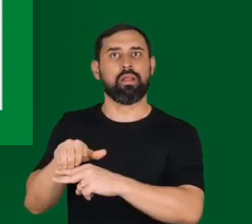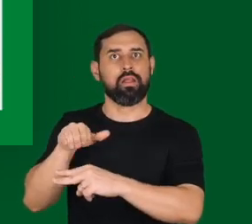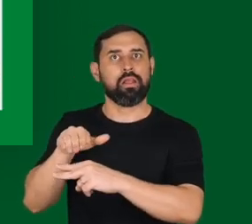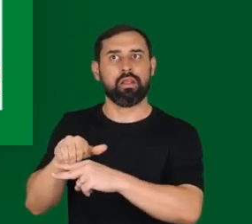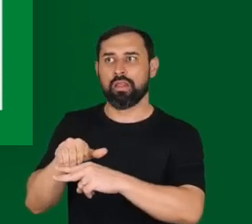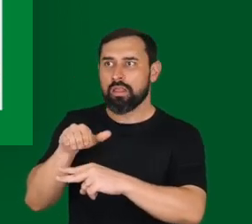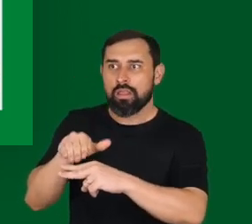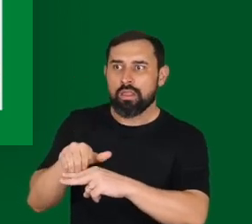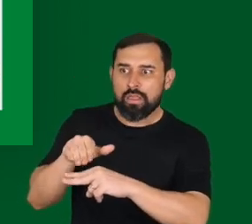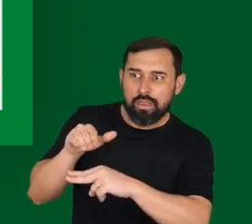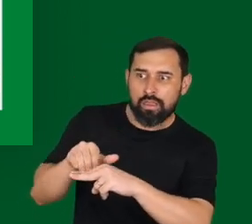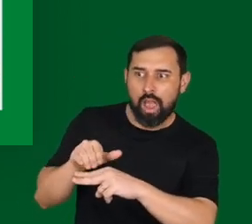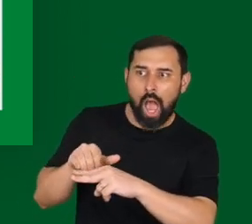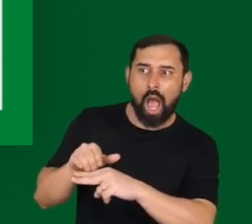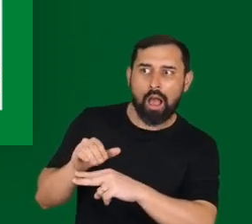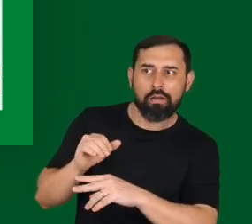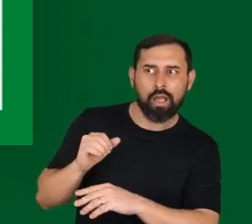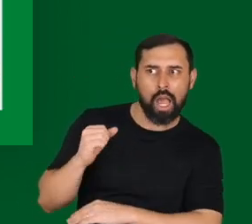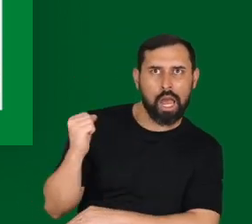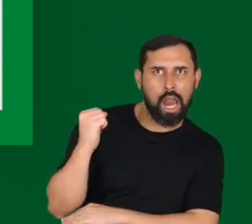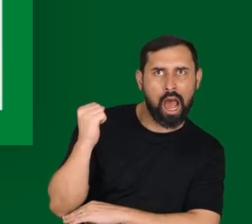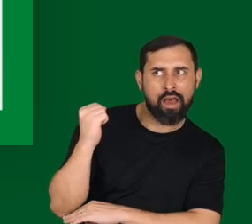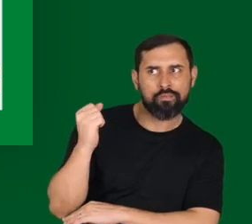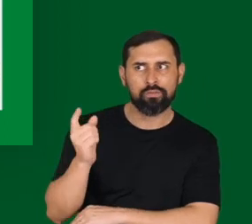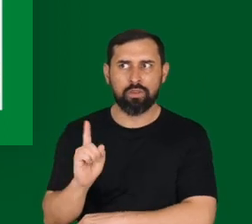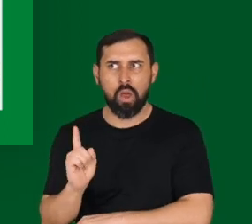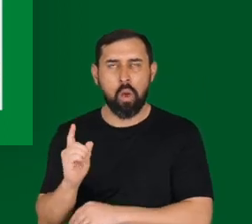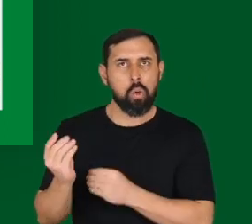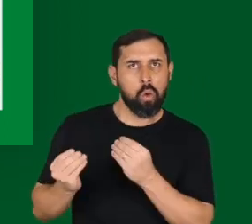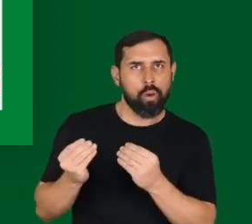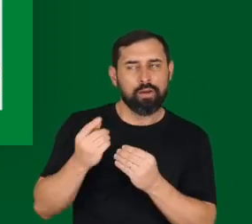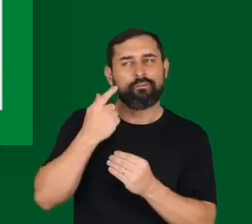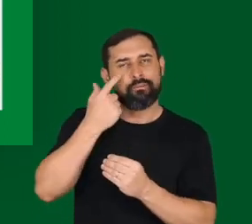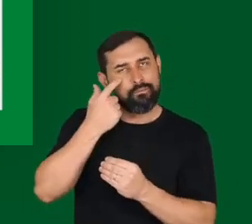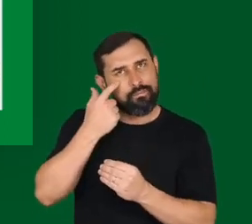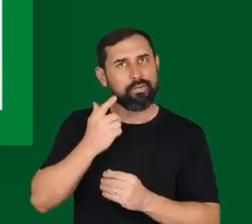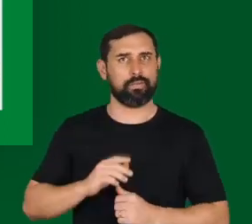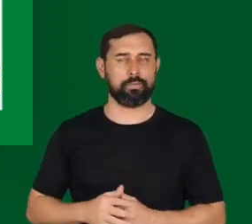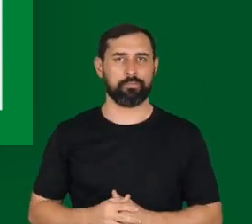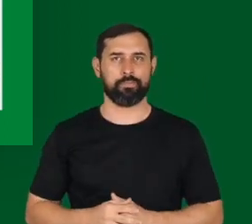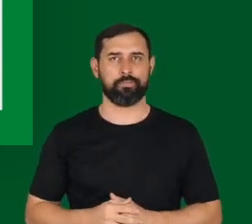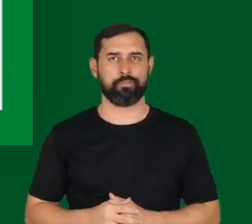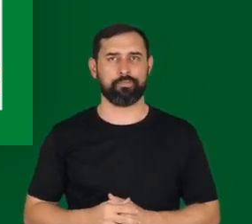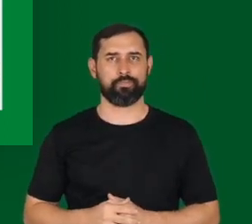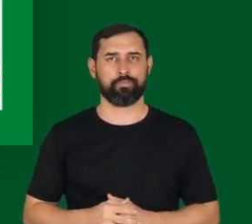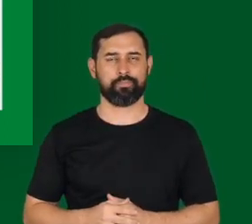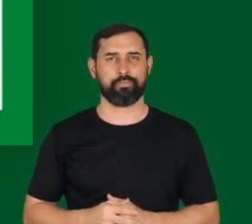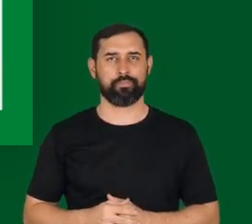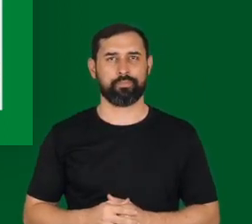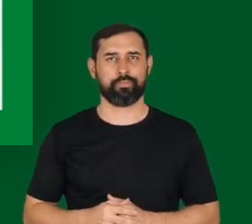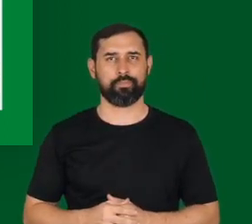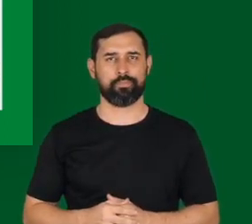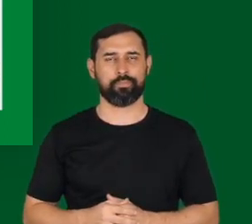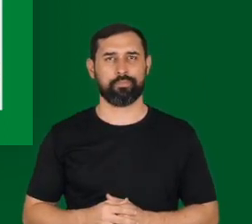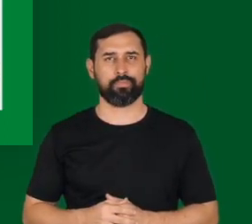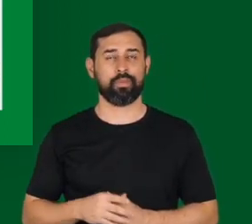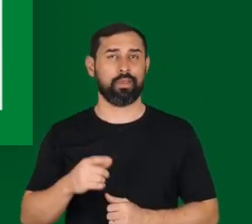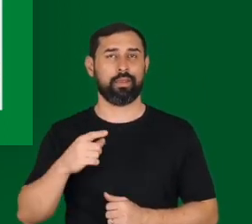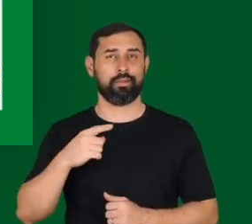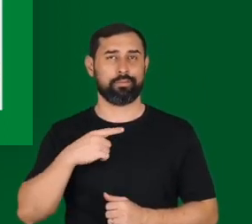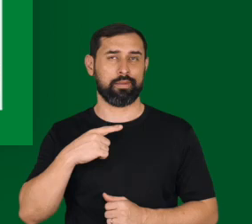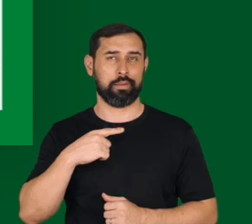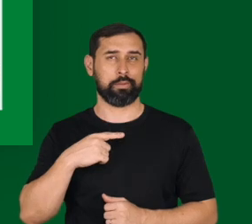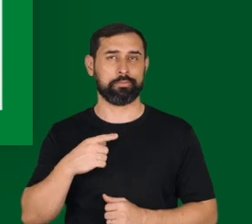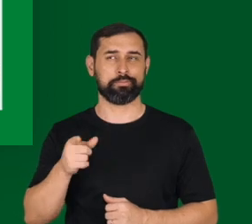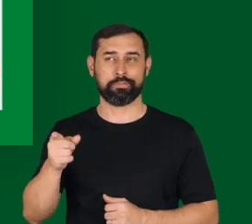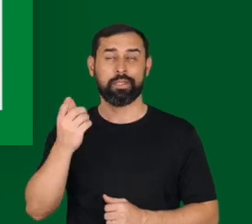aí a gente vai dando sinais de gravidade aí, dependendo do AVDI. Trazendo o Glasgow, a gente vai ter o Glasgow